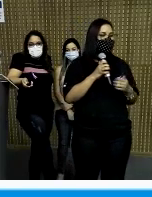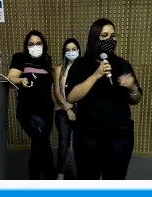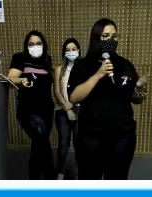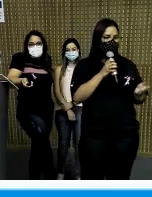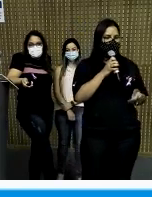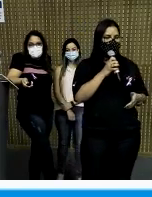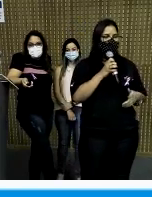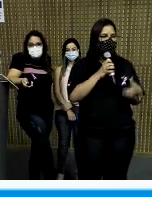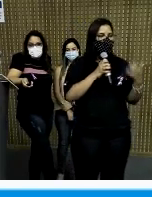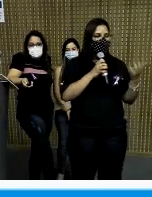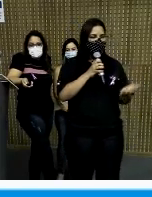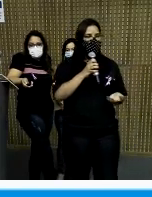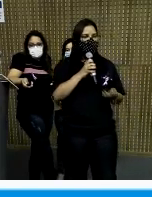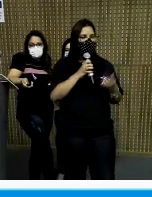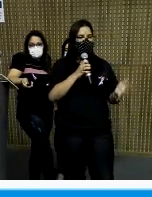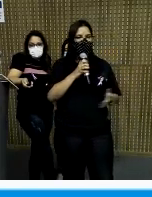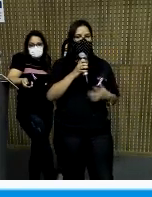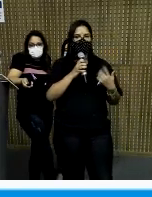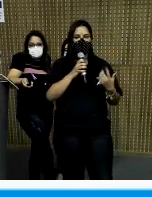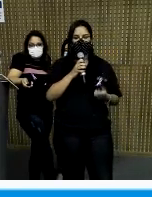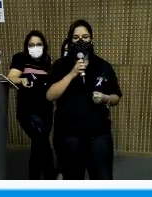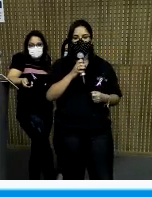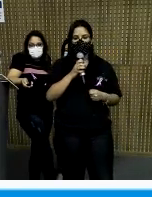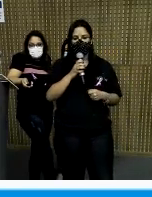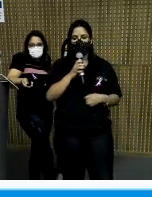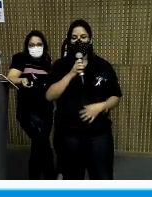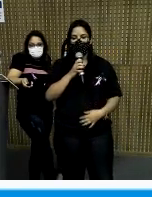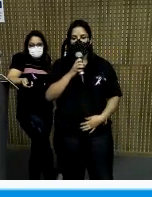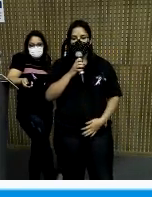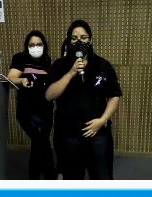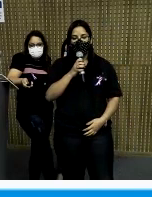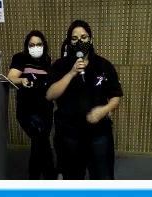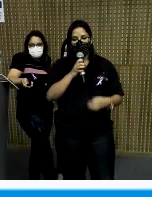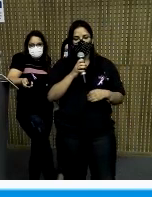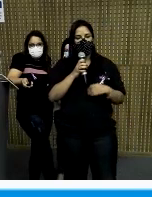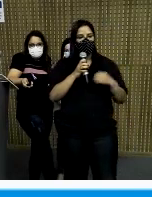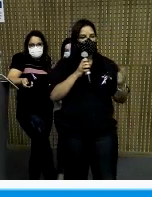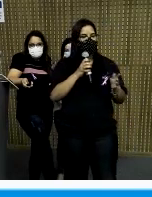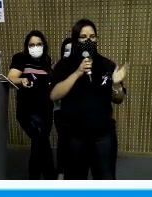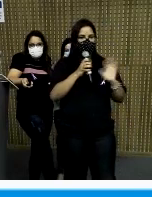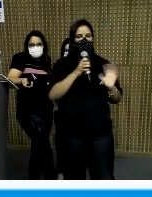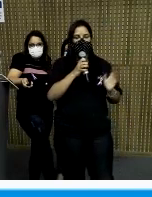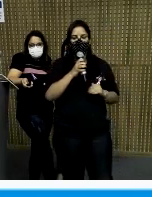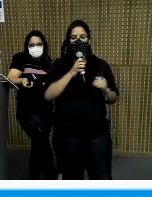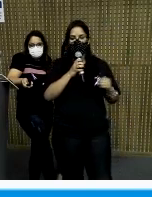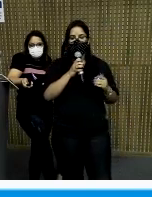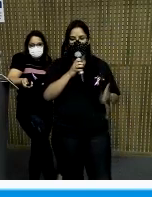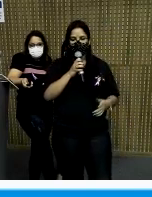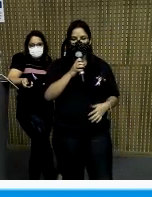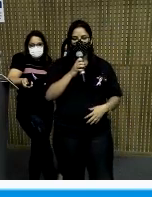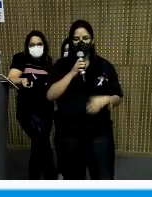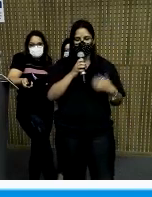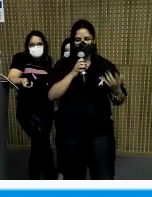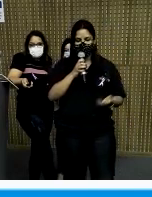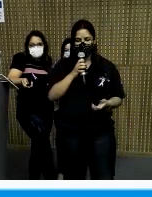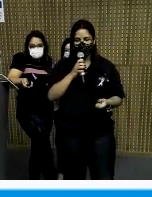o ano inteiro ser só 26, é porque por muito tempo ficou sem o atendimento, né? E agora, no primeiro semestre, que de forma gradual está